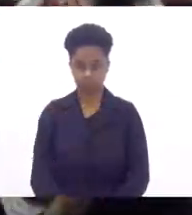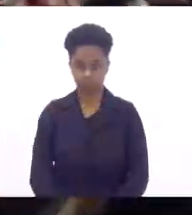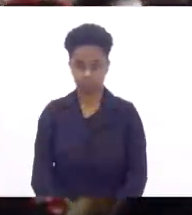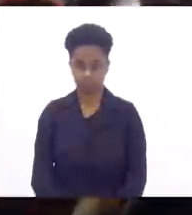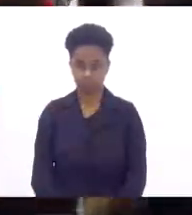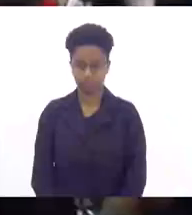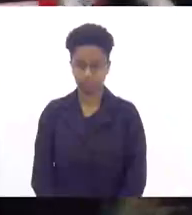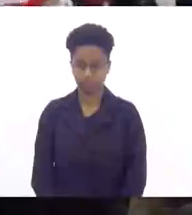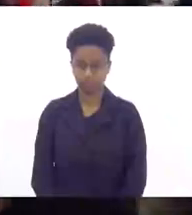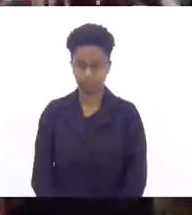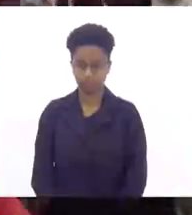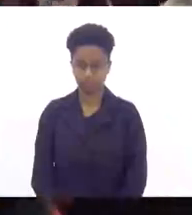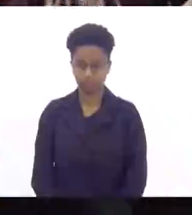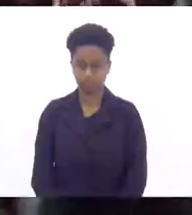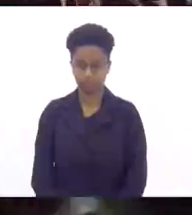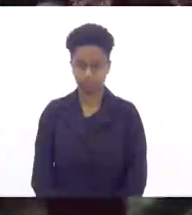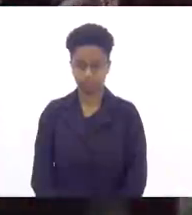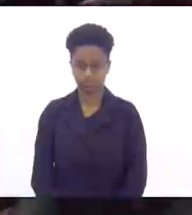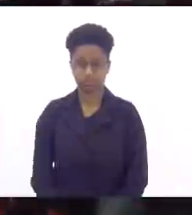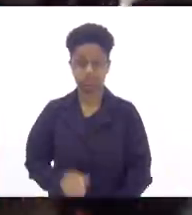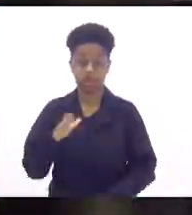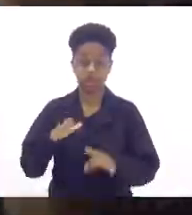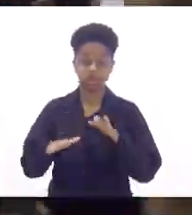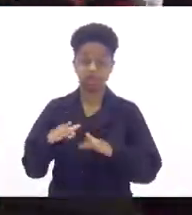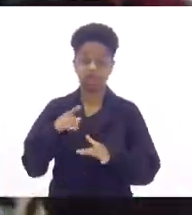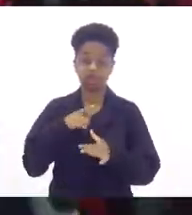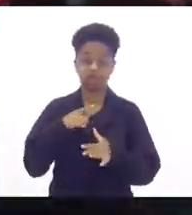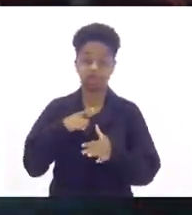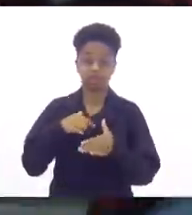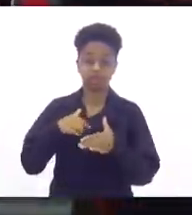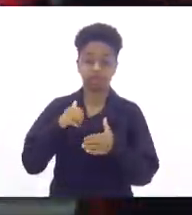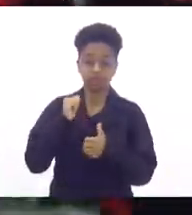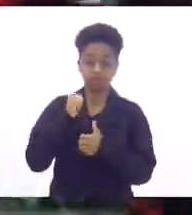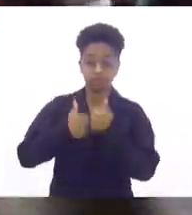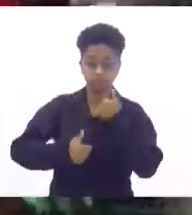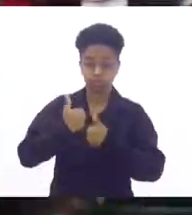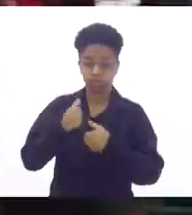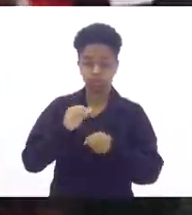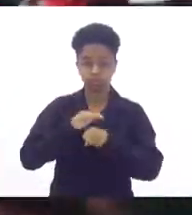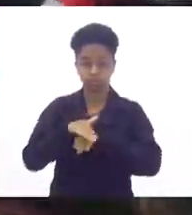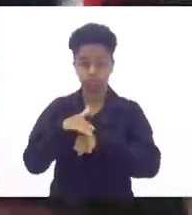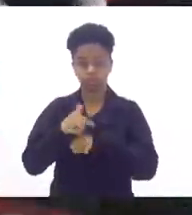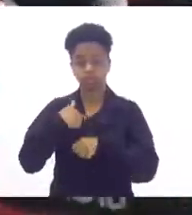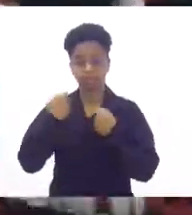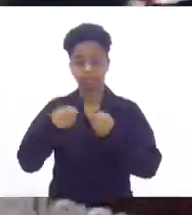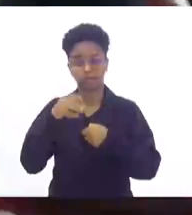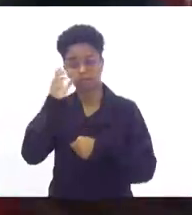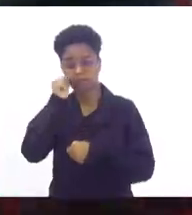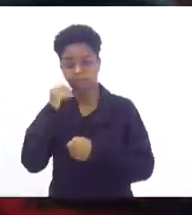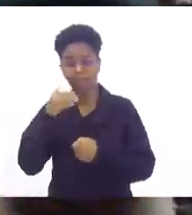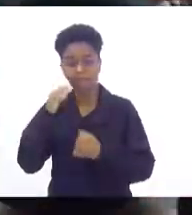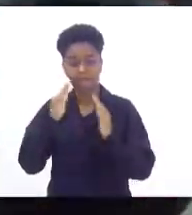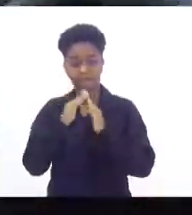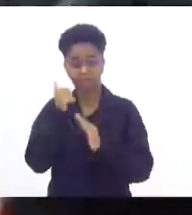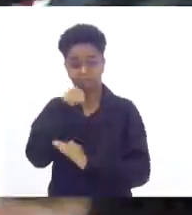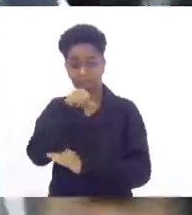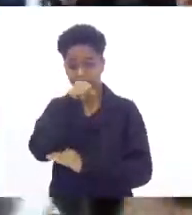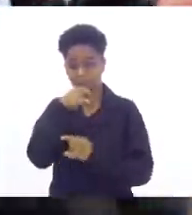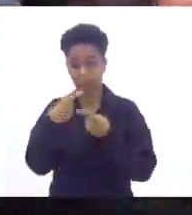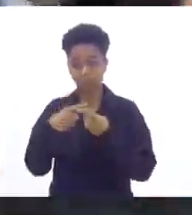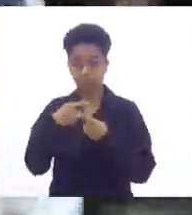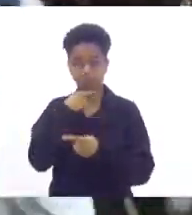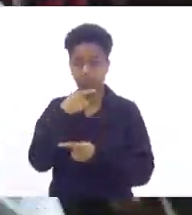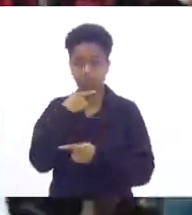eu tenho jogos à noite eu tenho que dormir na casa da minha mãe com a minha filha pequena porque ela não consegue chegar da escola